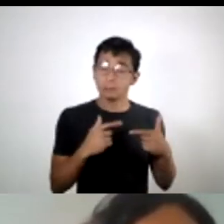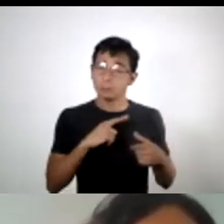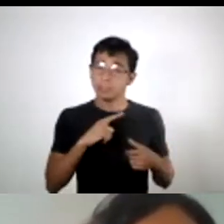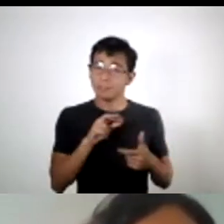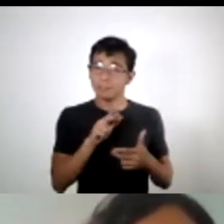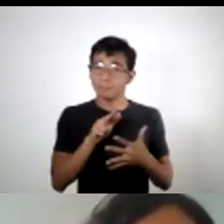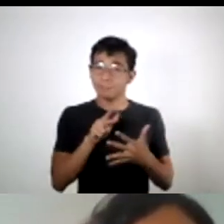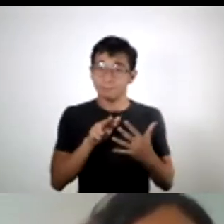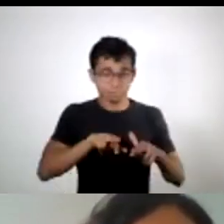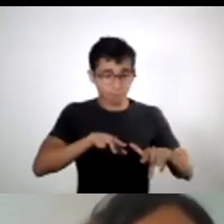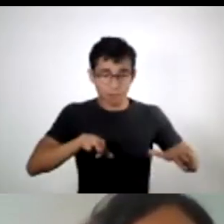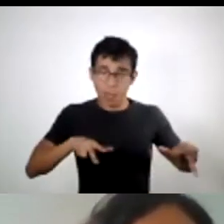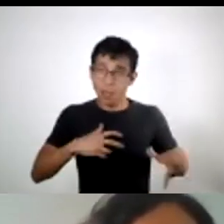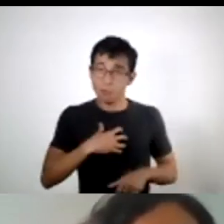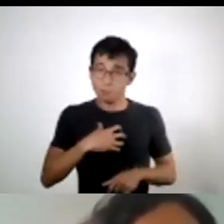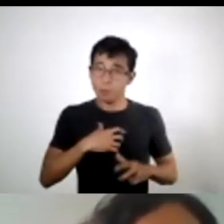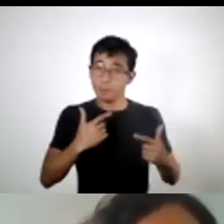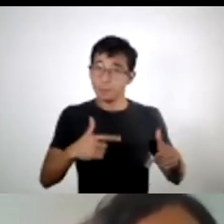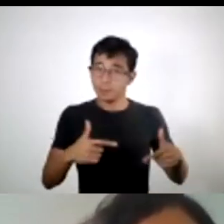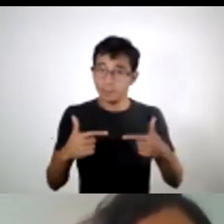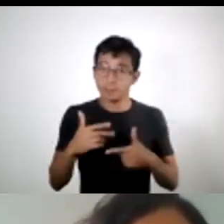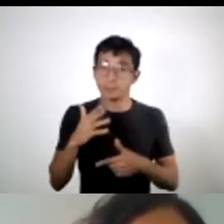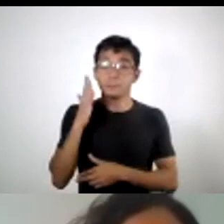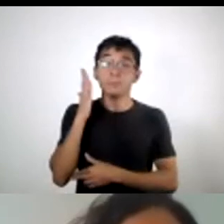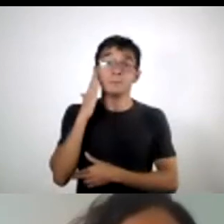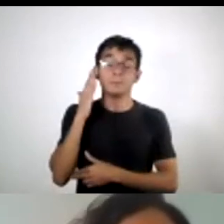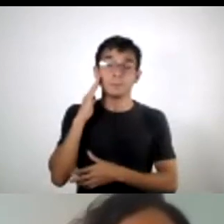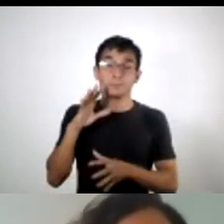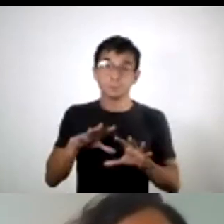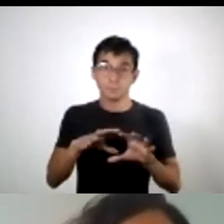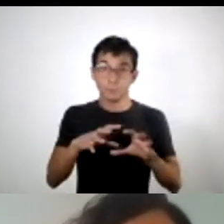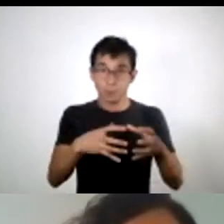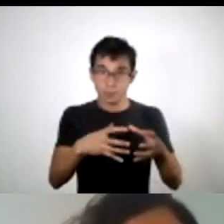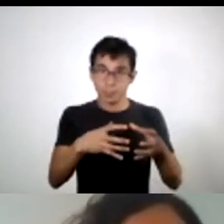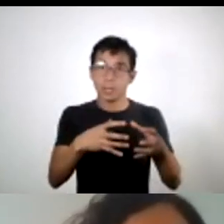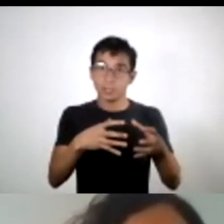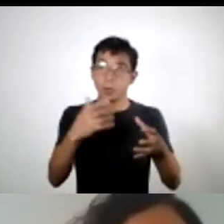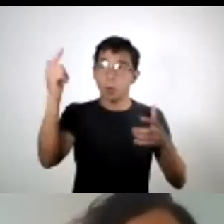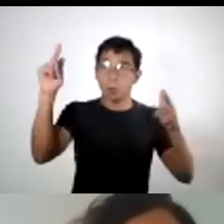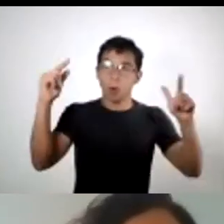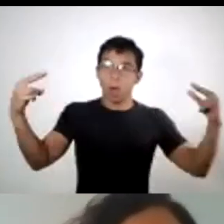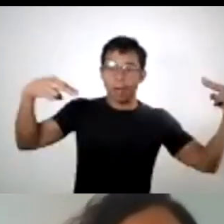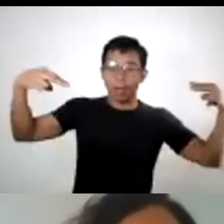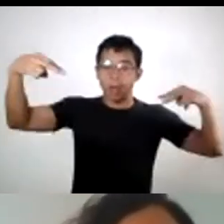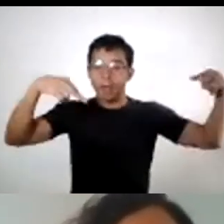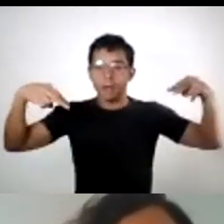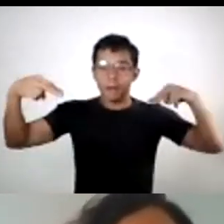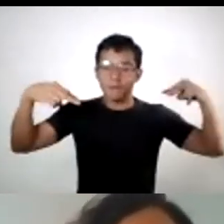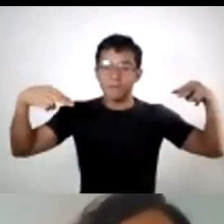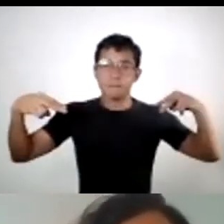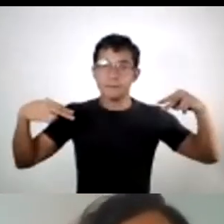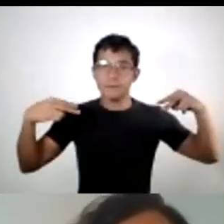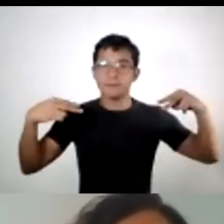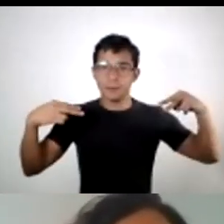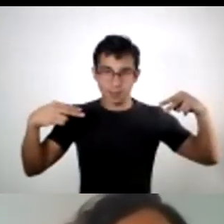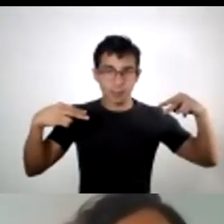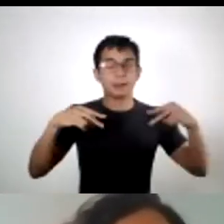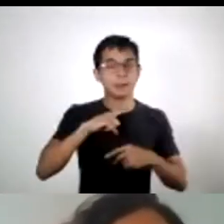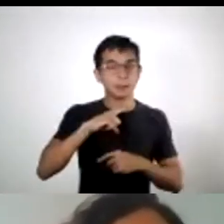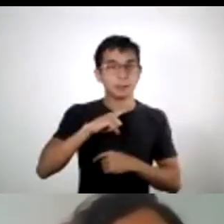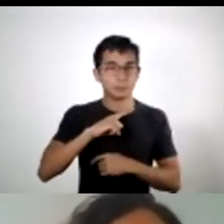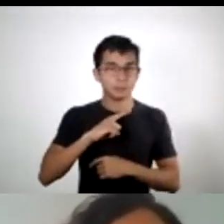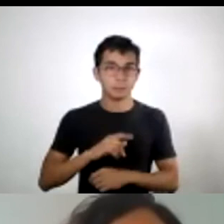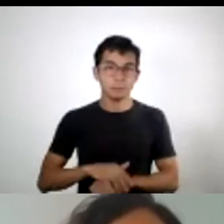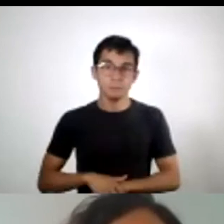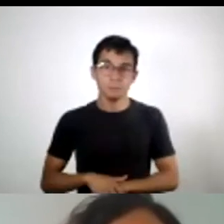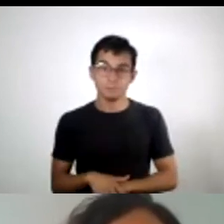A gente sabe que as comunidades elas são muito assediadas, né? são pessoas de fora.